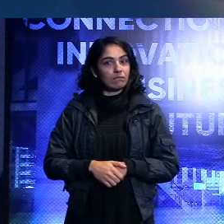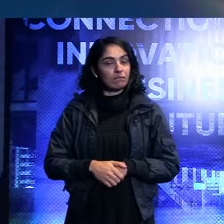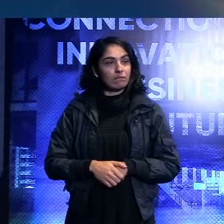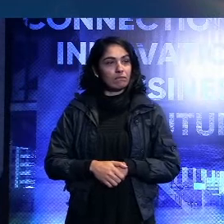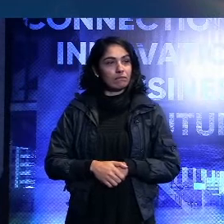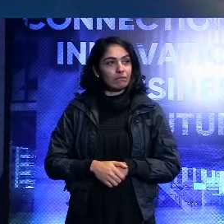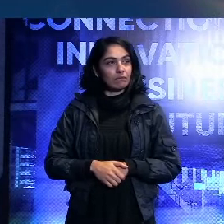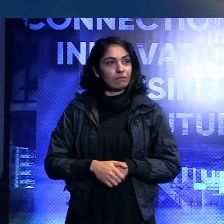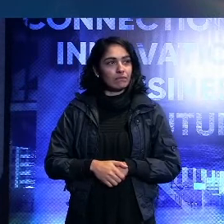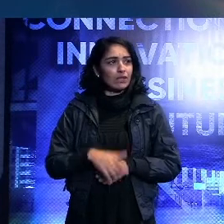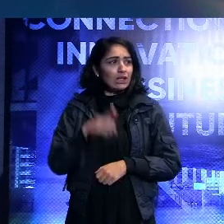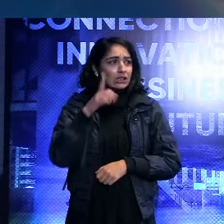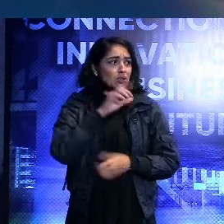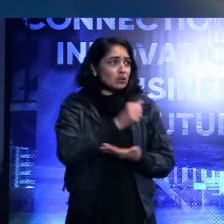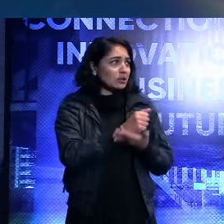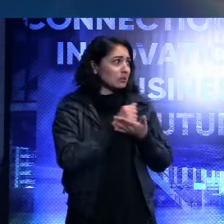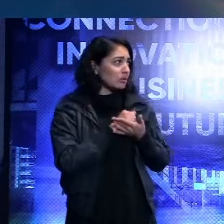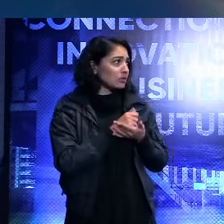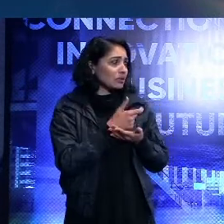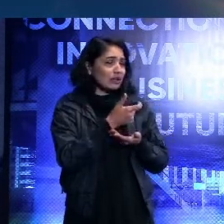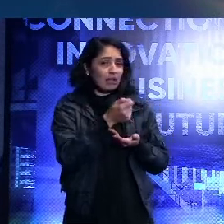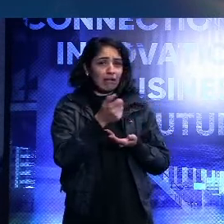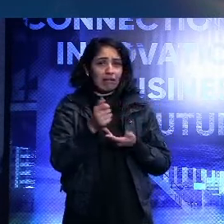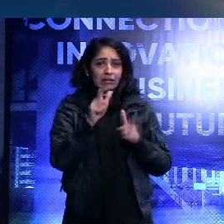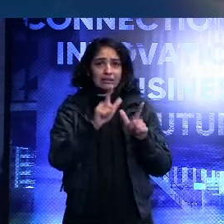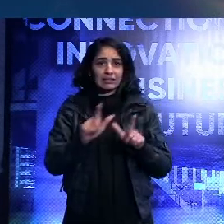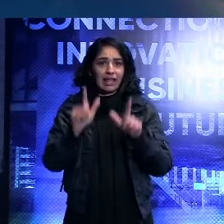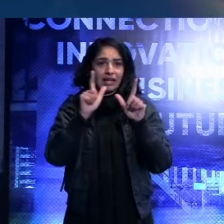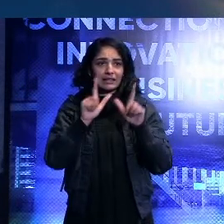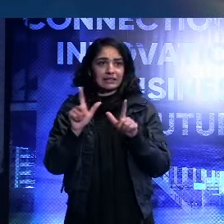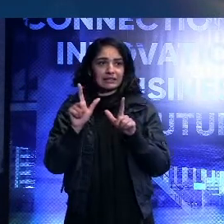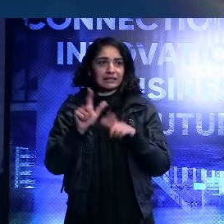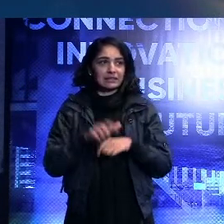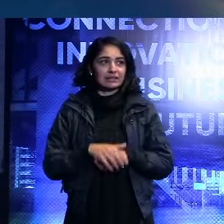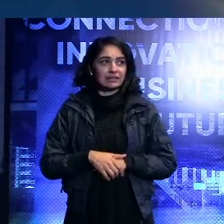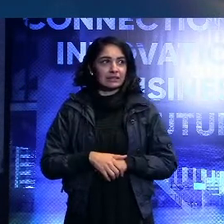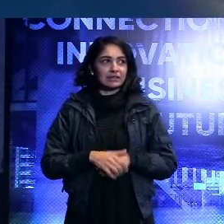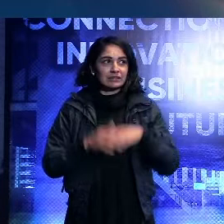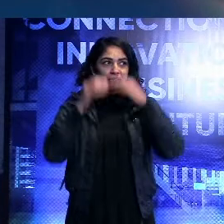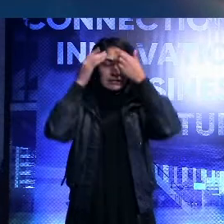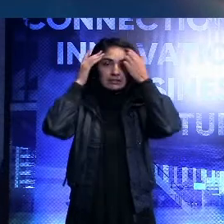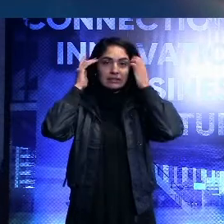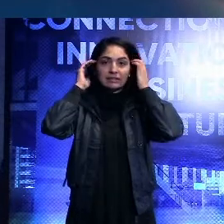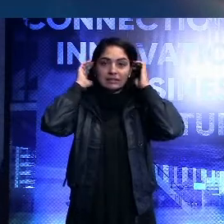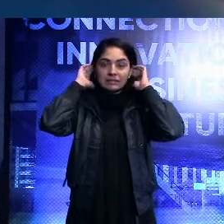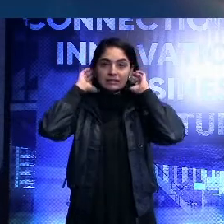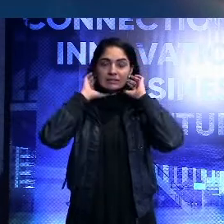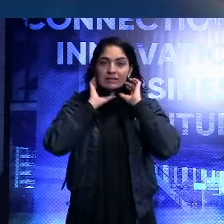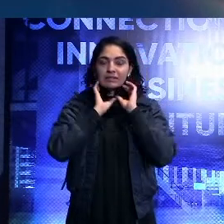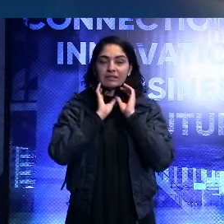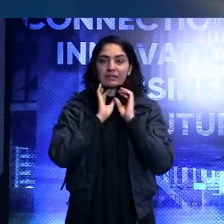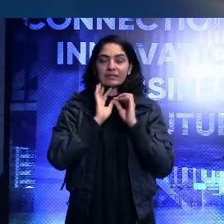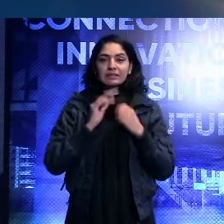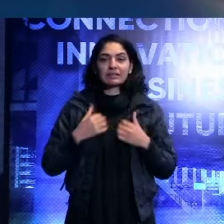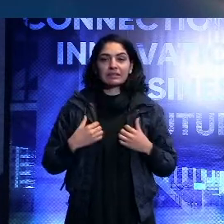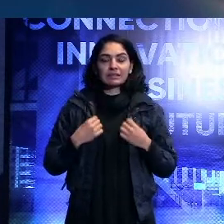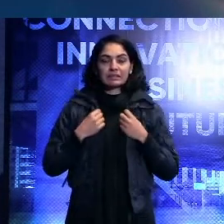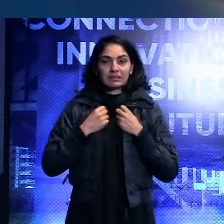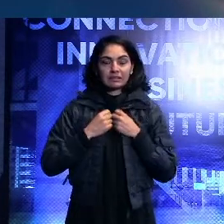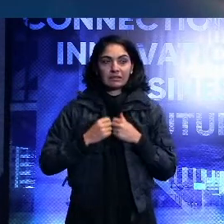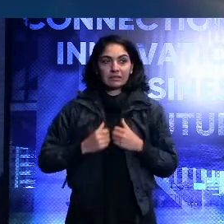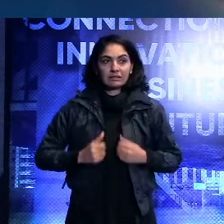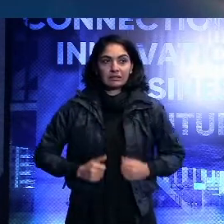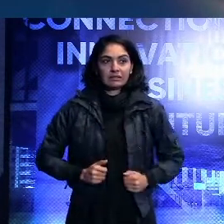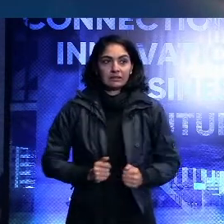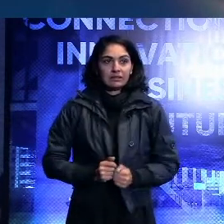Alguém consegue me ajudar aqui com o passador? Pronto. Por algum motivo não está indo.